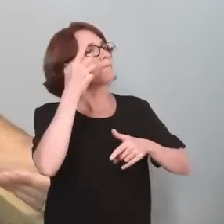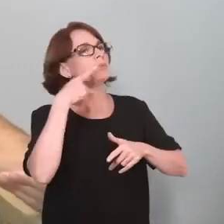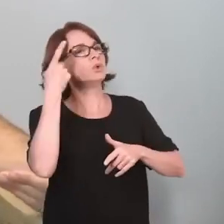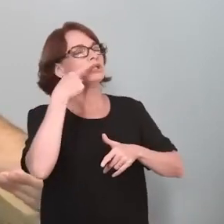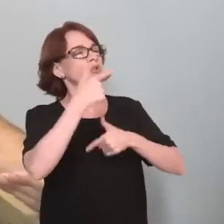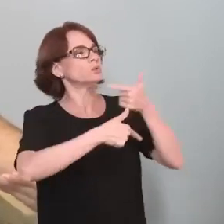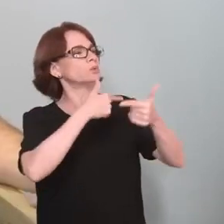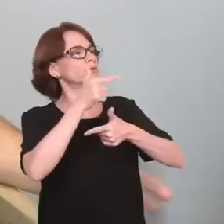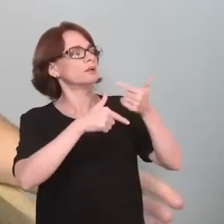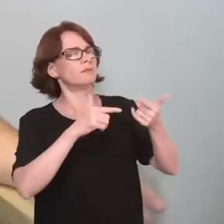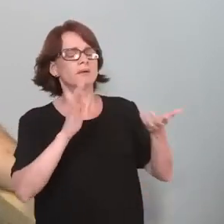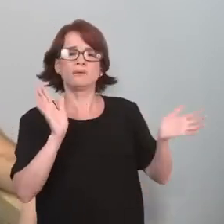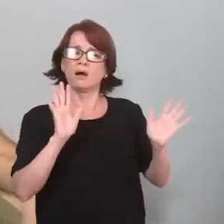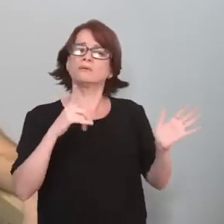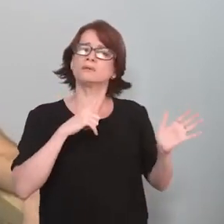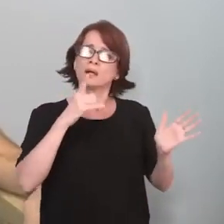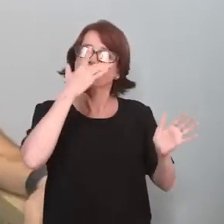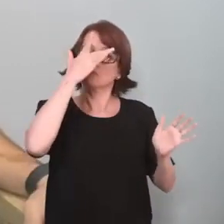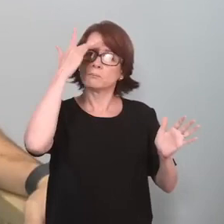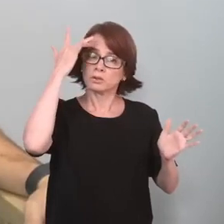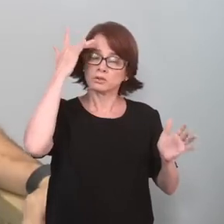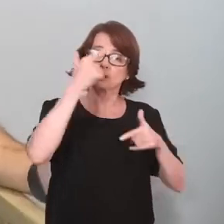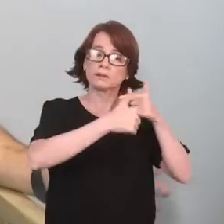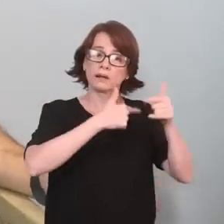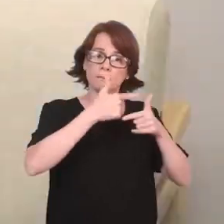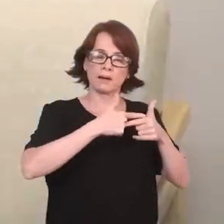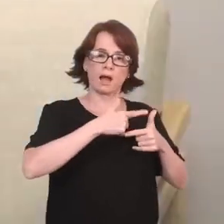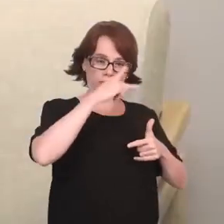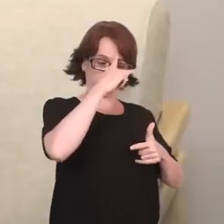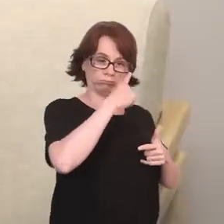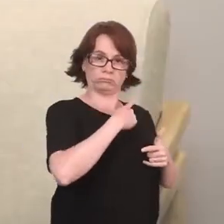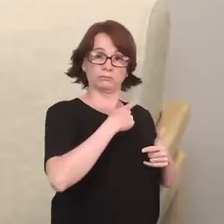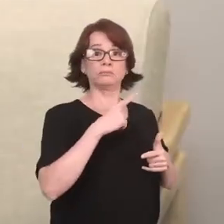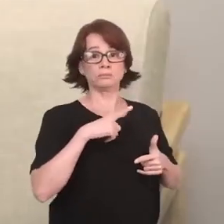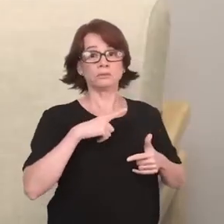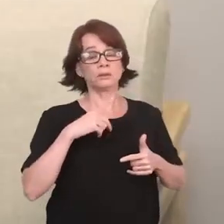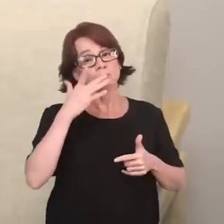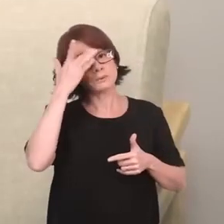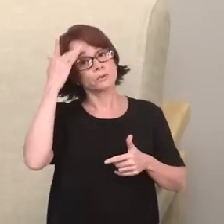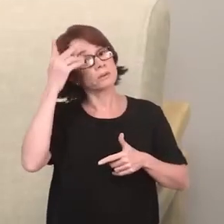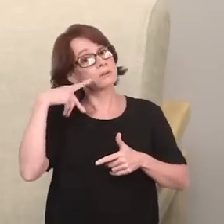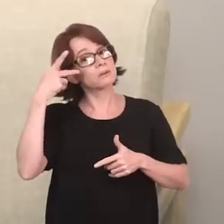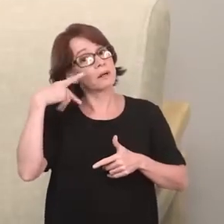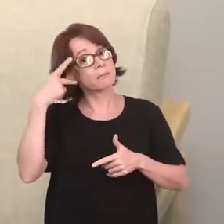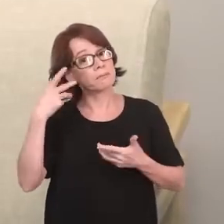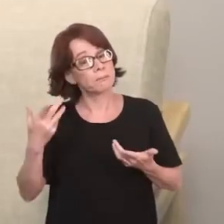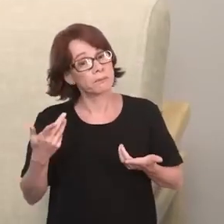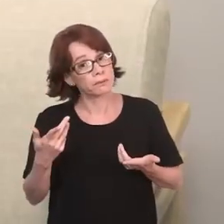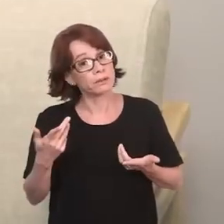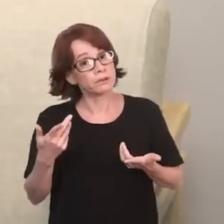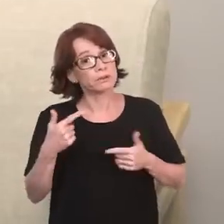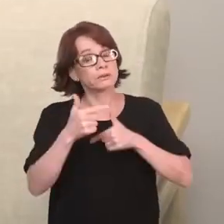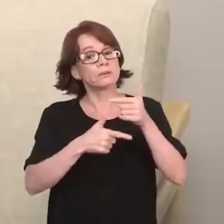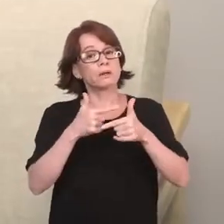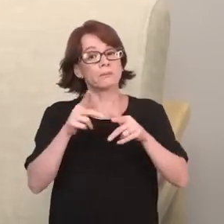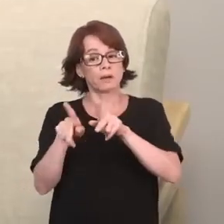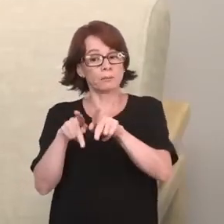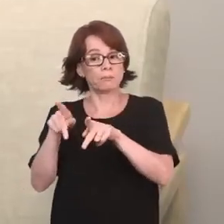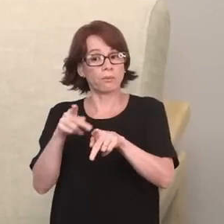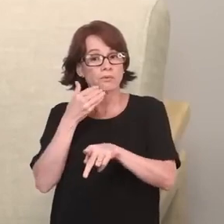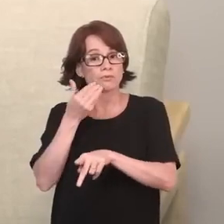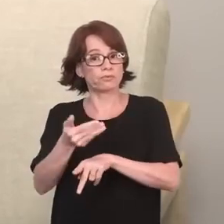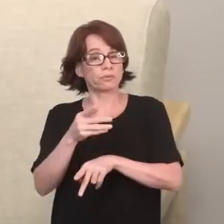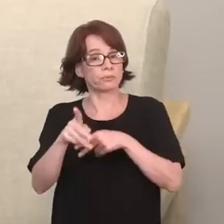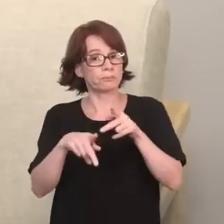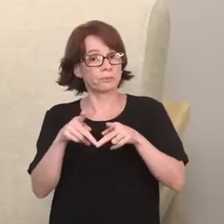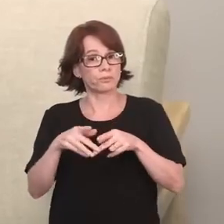trabalham para si mesmos e tem Sim. os que trabalham para o povo. Mas Graças eu te a confesso Deus. que eu adoraria que os políticos da esquerda trabalhassem menos. Pronto.